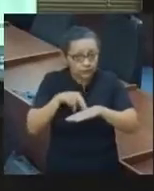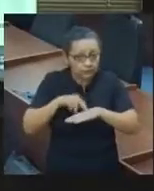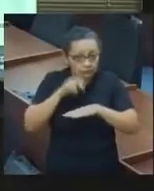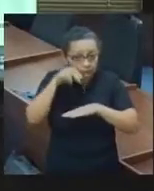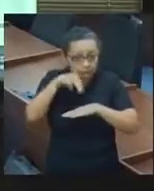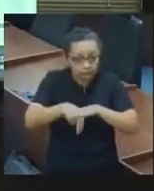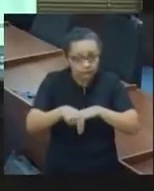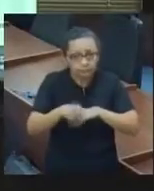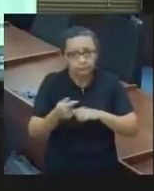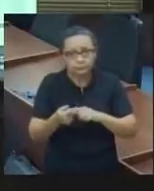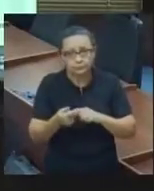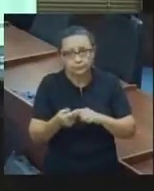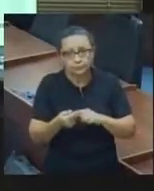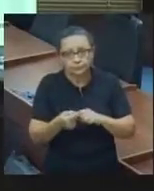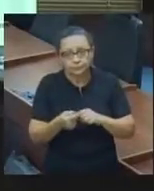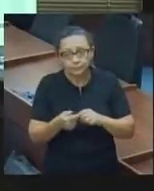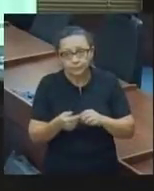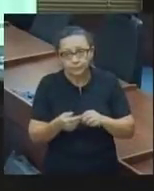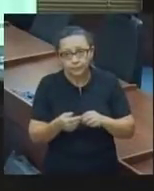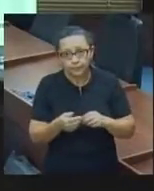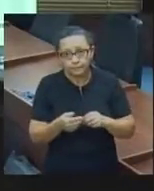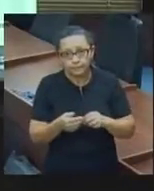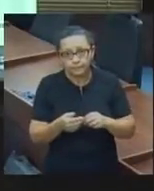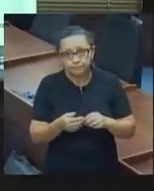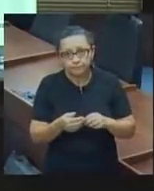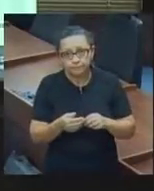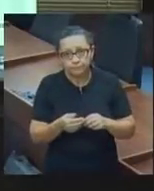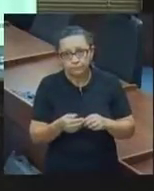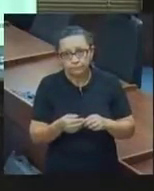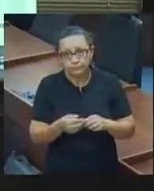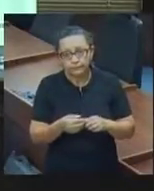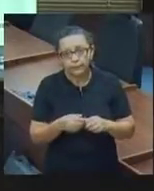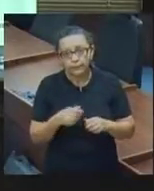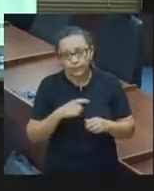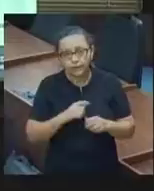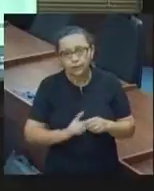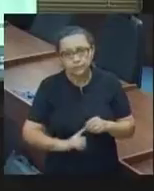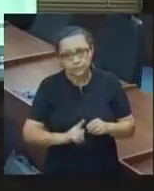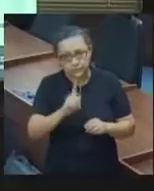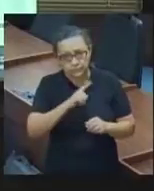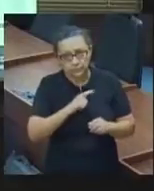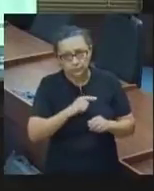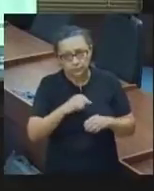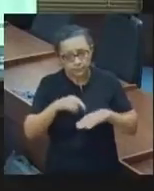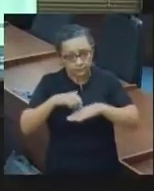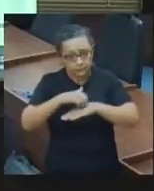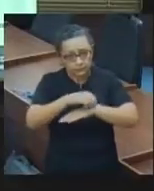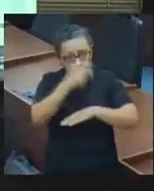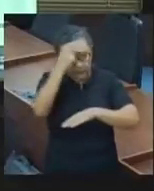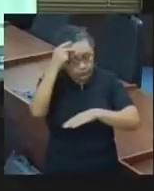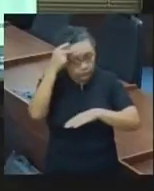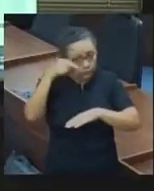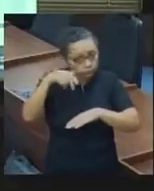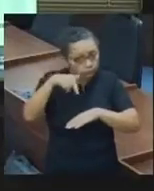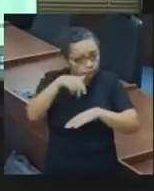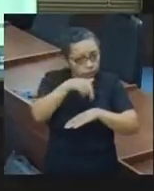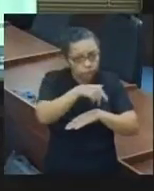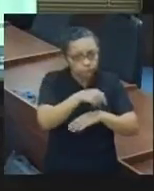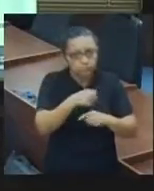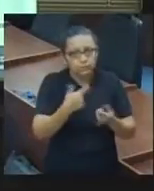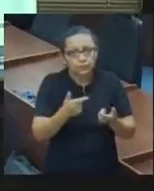depois é depois dessa para lá em cima tem uma passagem de uma pessoa não passando essa passagem